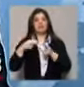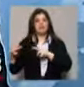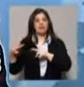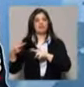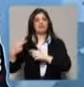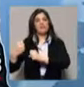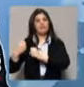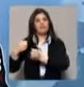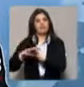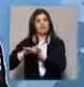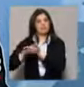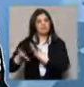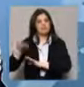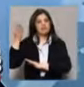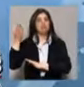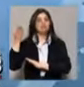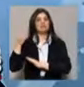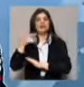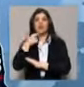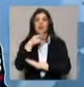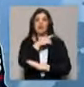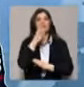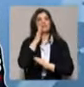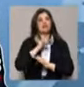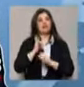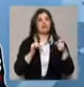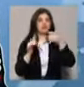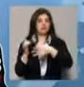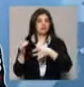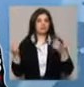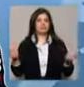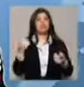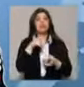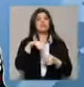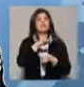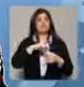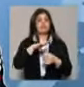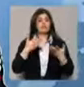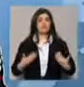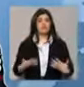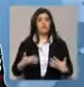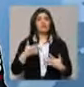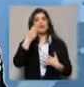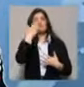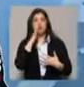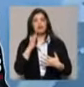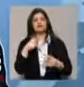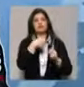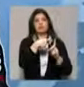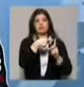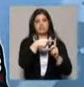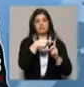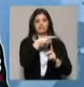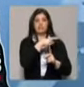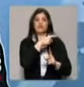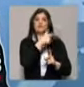mais sólida a esta Coligação direita ora o cenário neste momento parece favorável para passes coelho e para Paulo Portas eh o